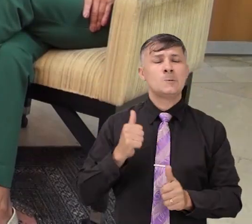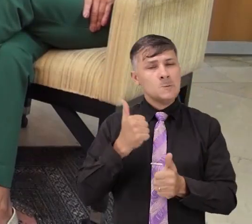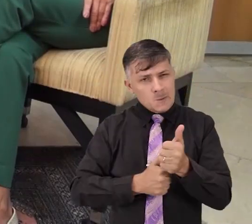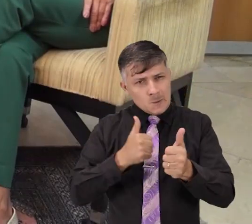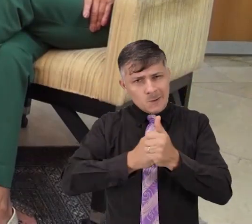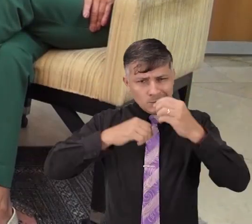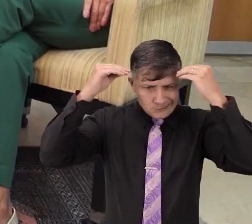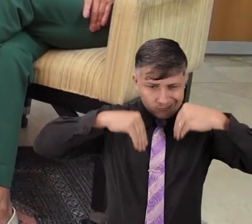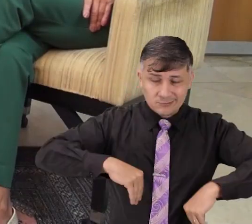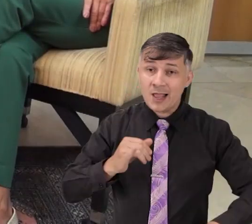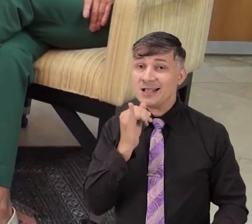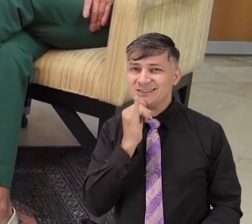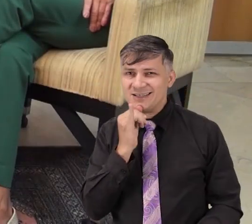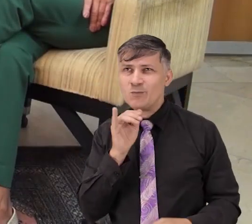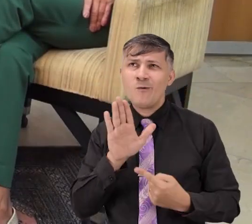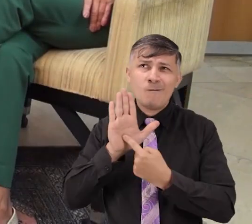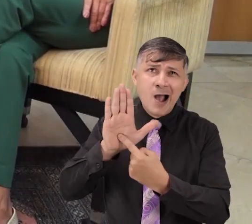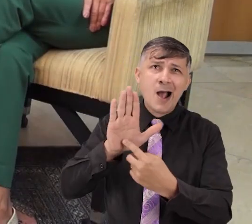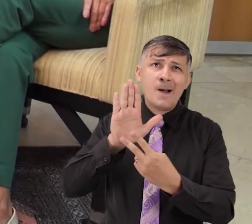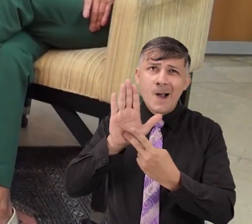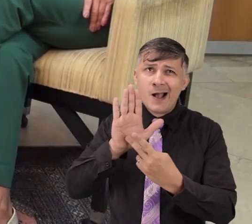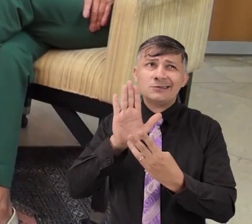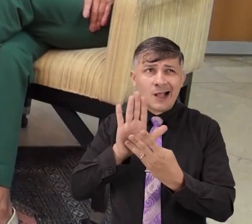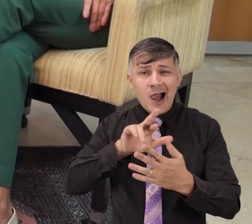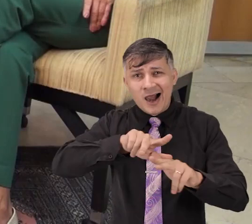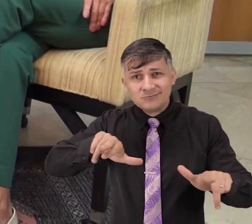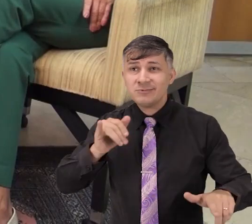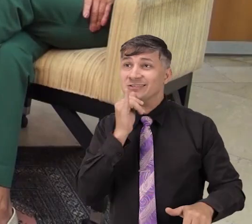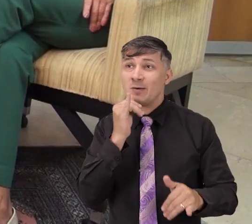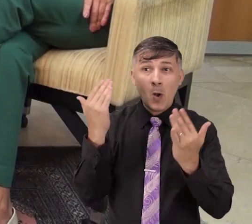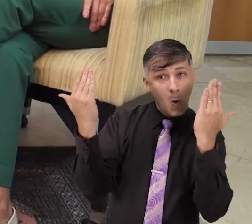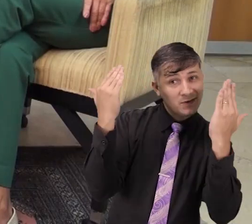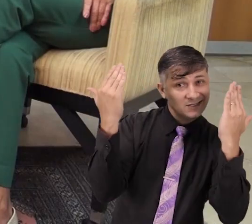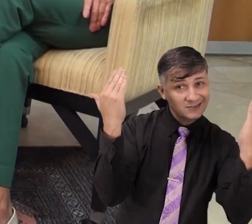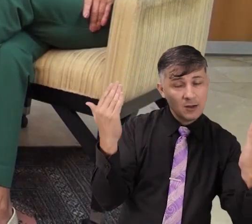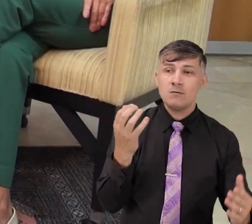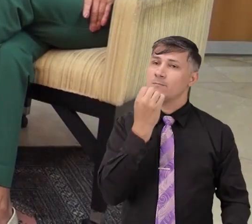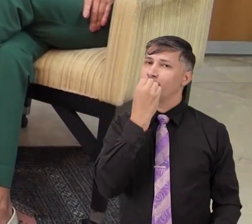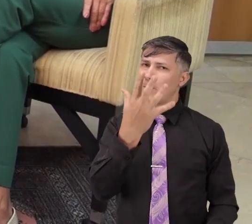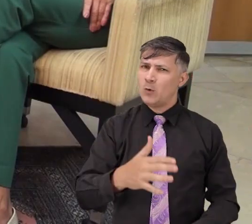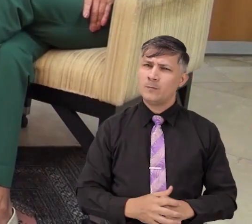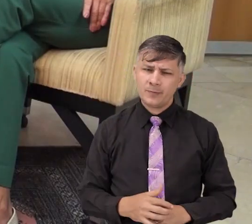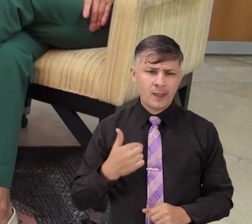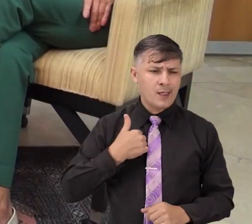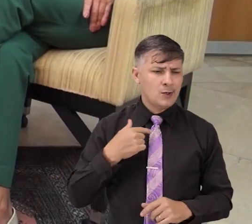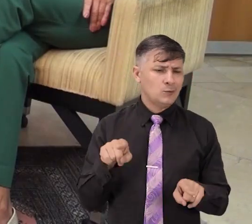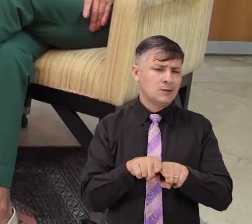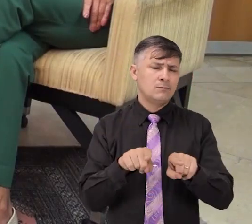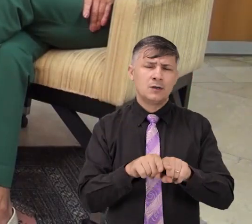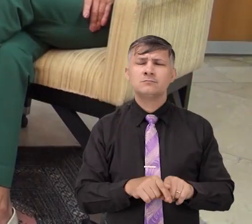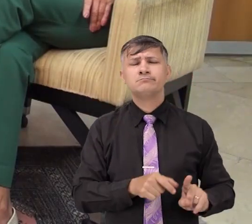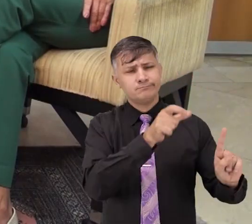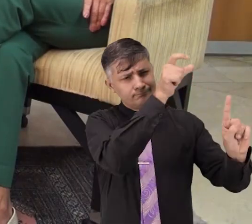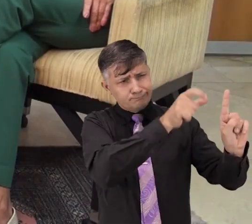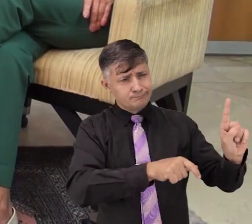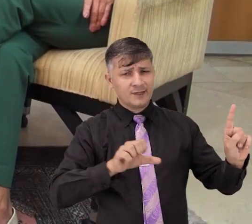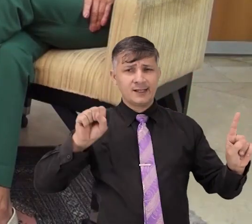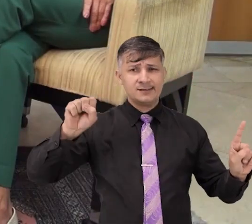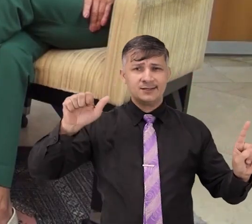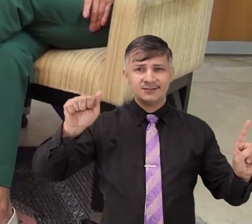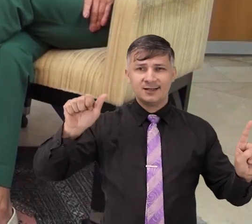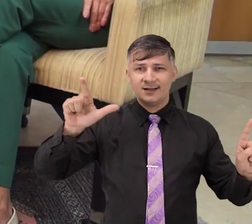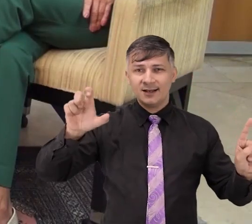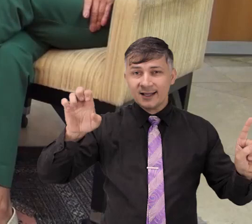acho que os exemplos que você deu de paradigmas são muito bons. Eu também era super fã da Salete